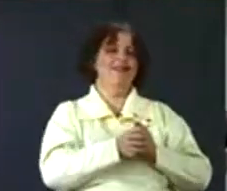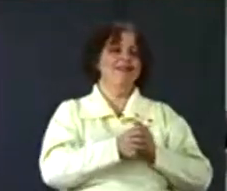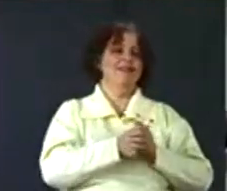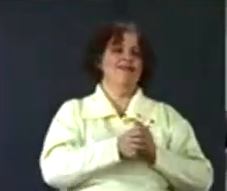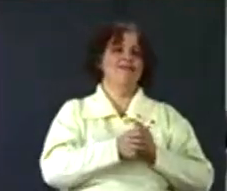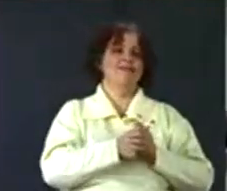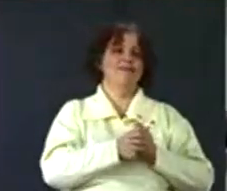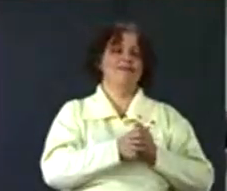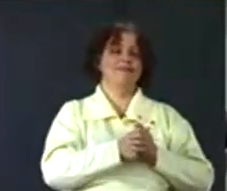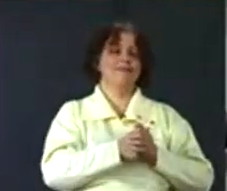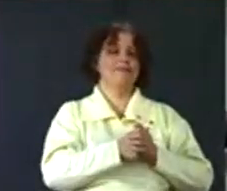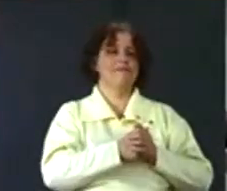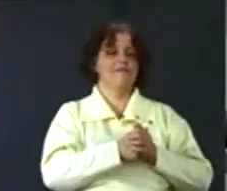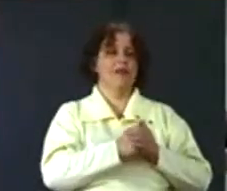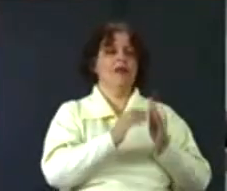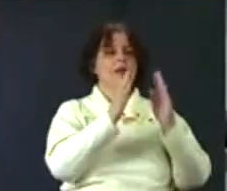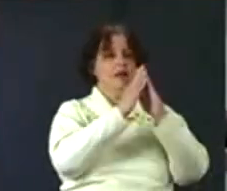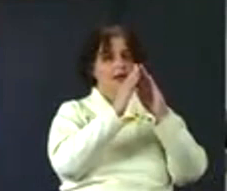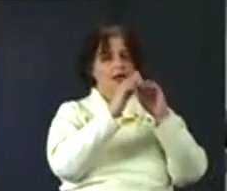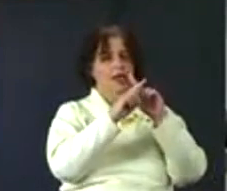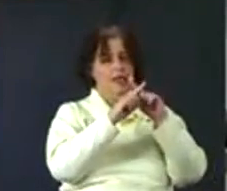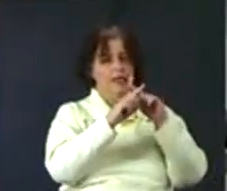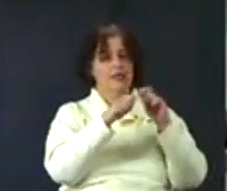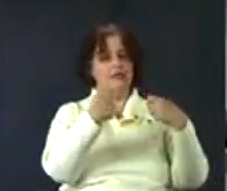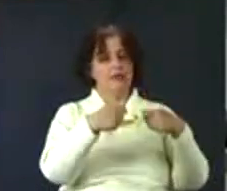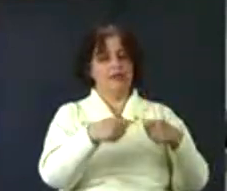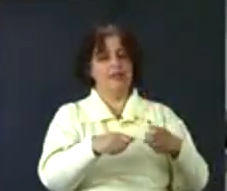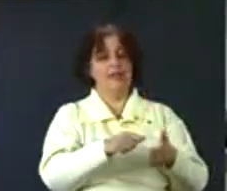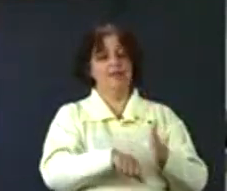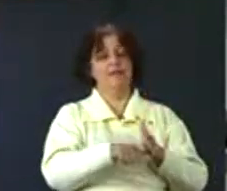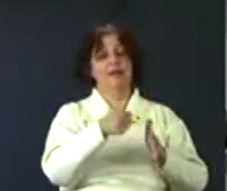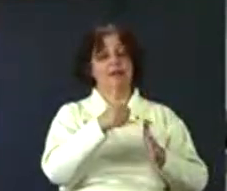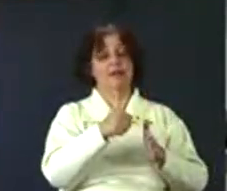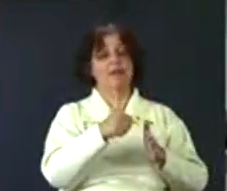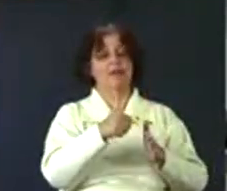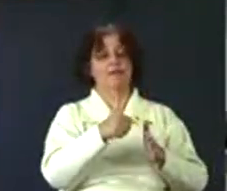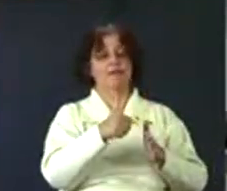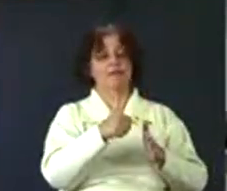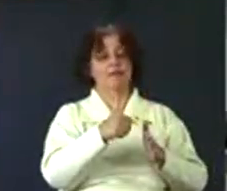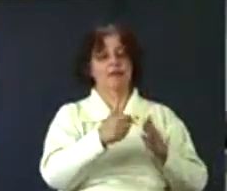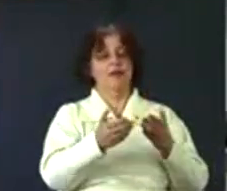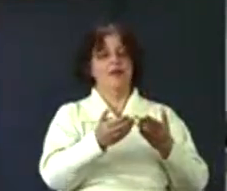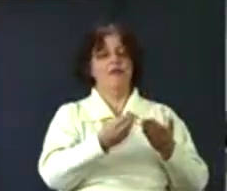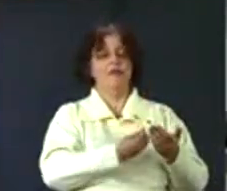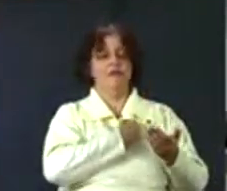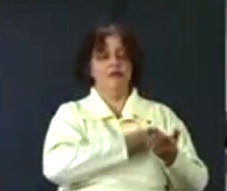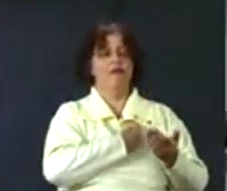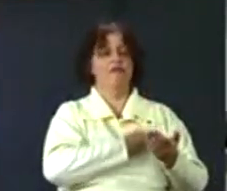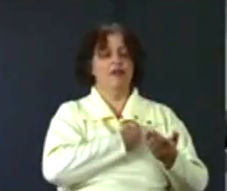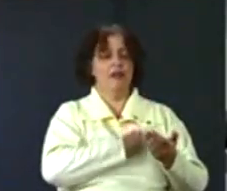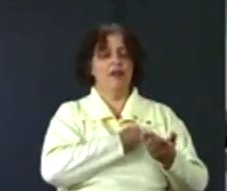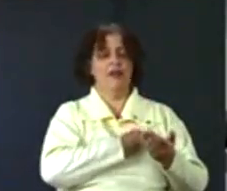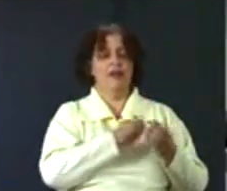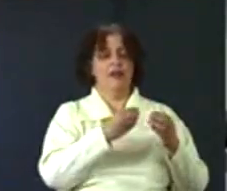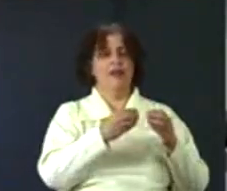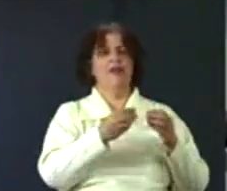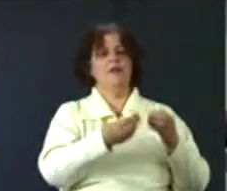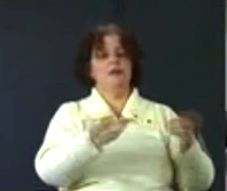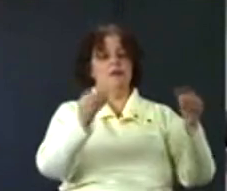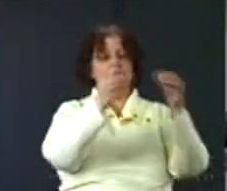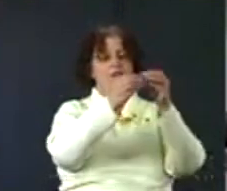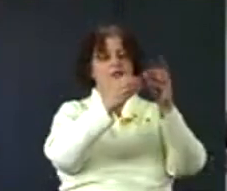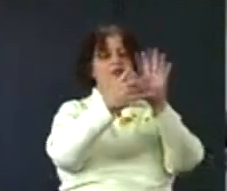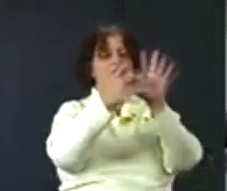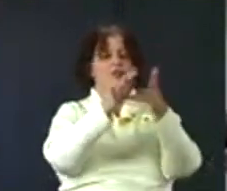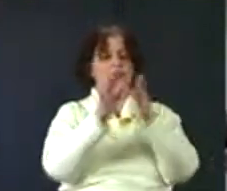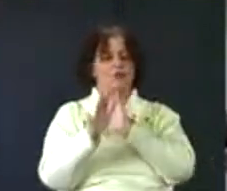viver genuinamente o Evangelho. Primeiro a igreja precisa viver por modo digno de Cristo, aí a perseguição virá. Não